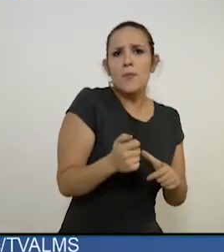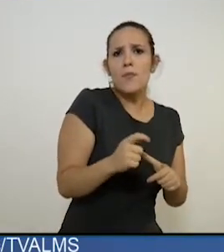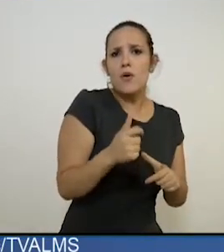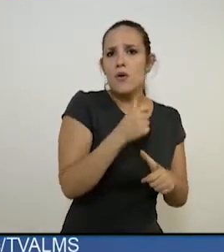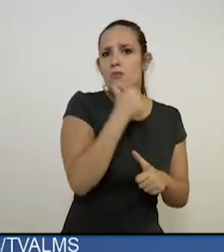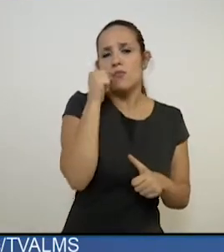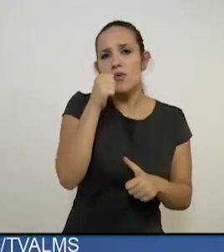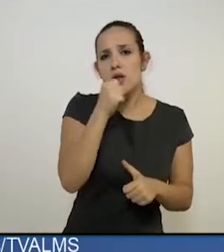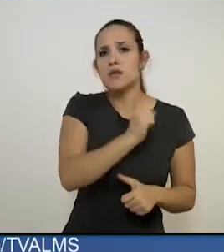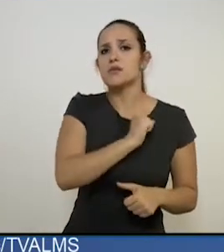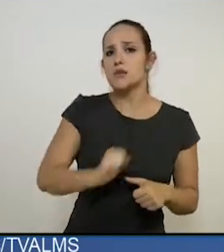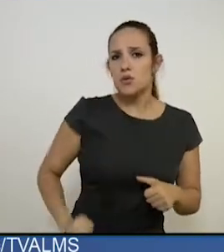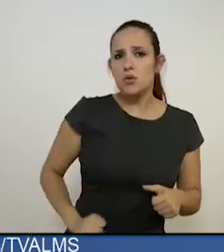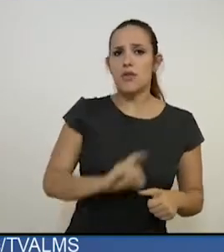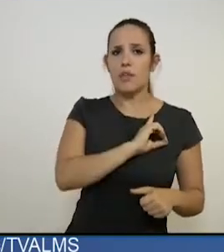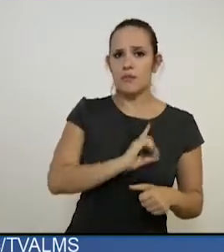parlamento.